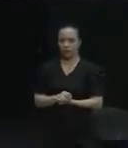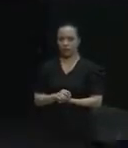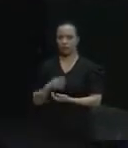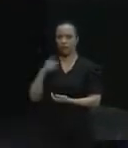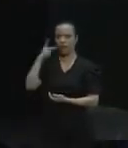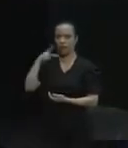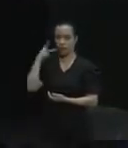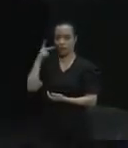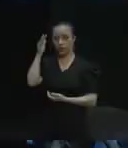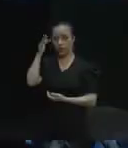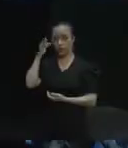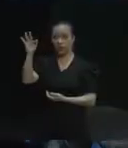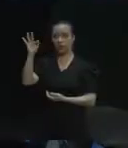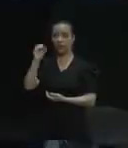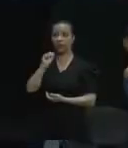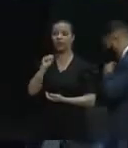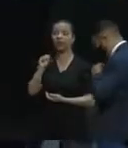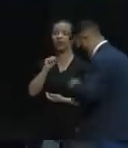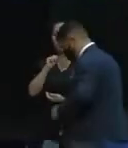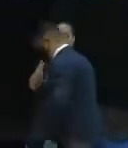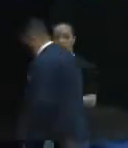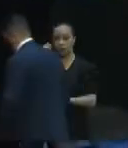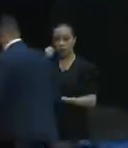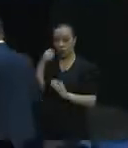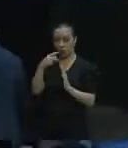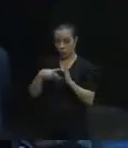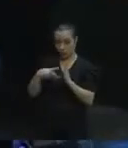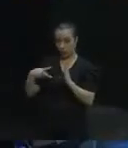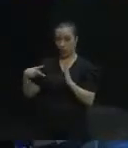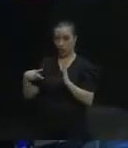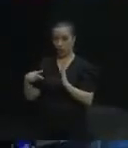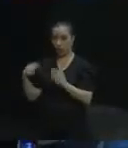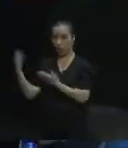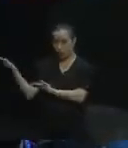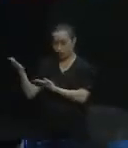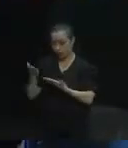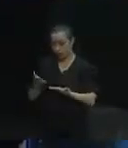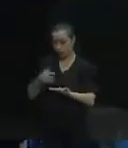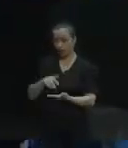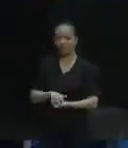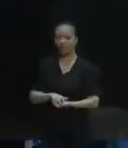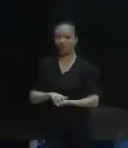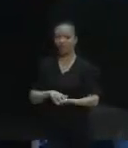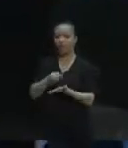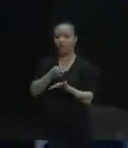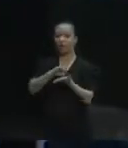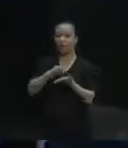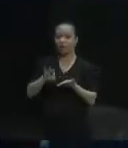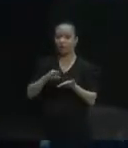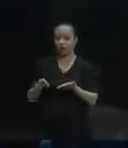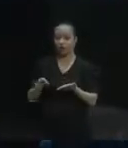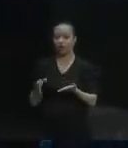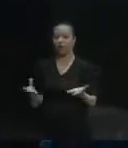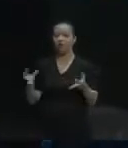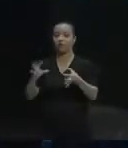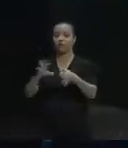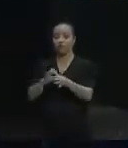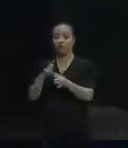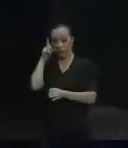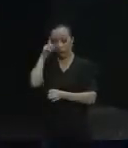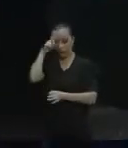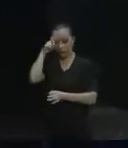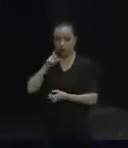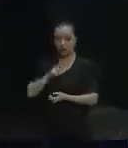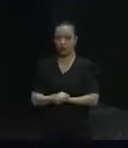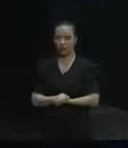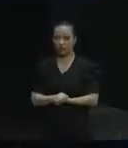Deputados federais e senadores do Podemos, convidamos ao palco para assinatura de ficha de filiação de Sérgio